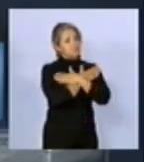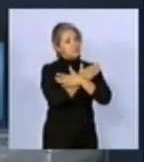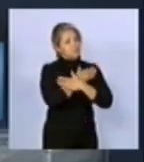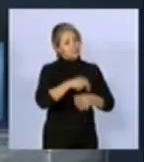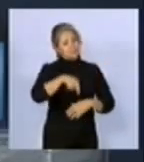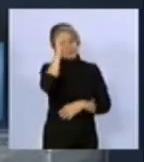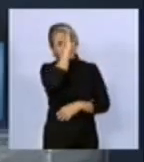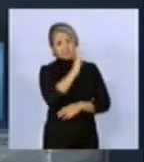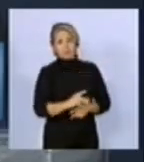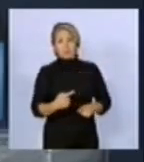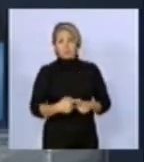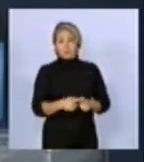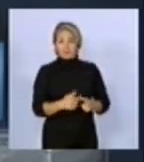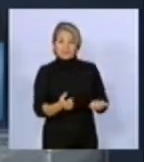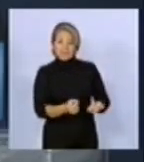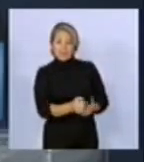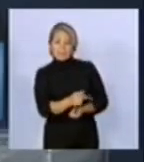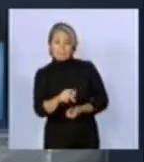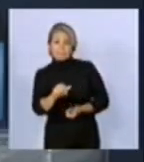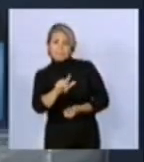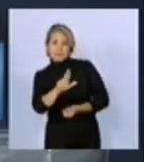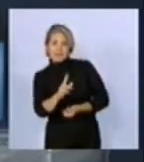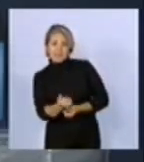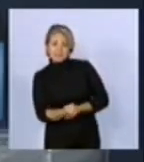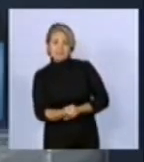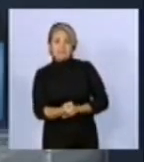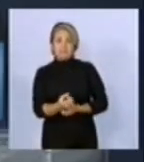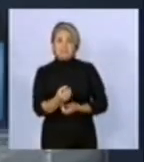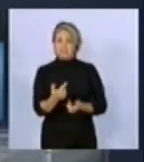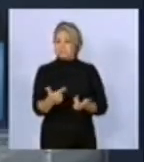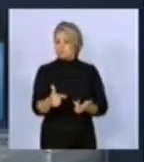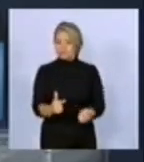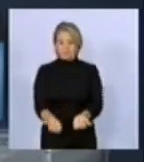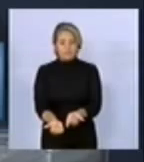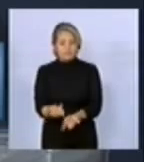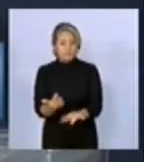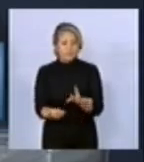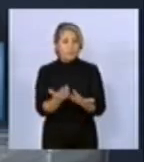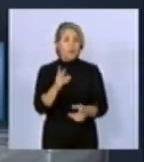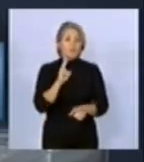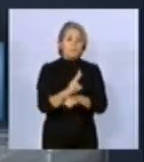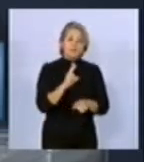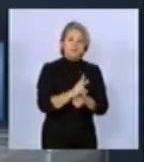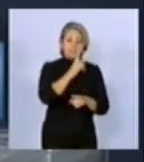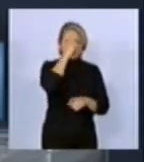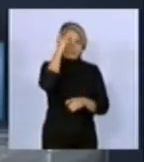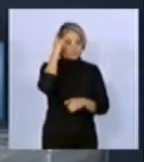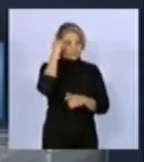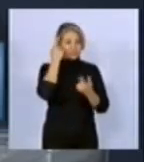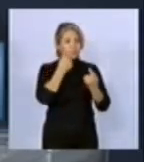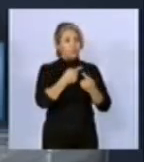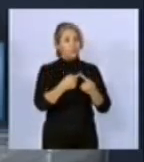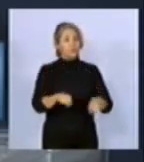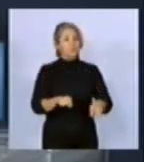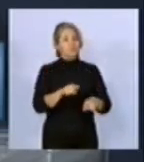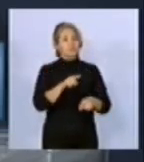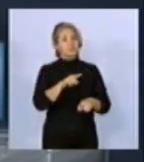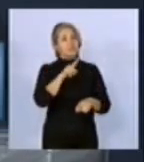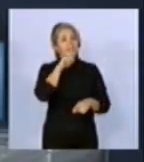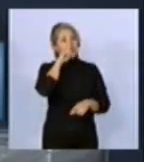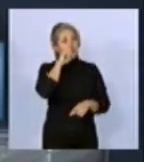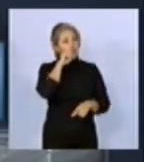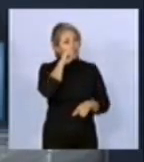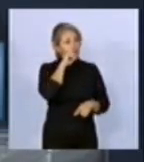a despalha por fogo protege diretamente o trabalhador contra os riscos de acidentes com animais